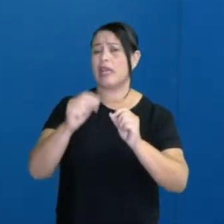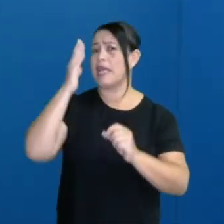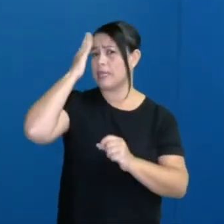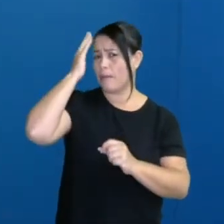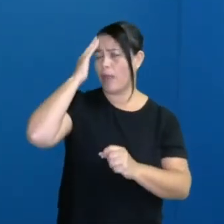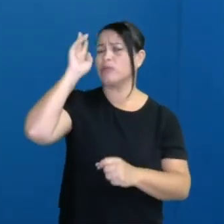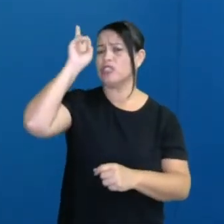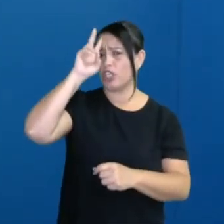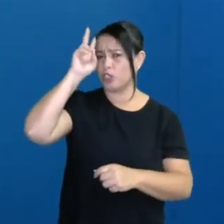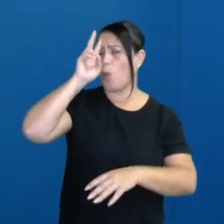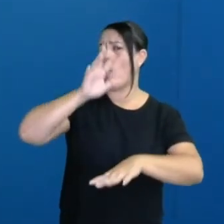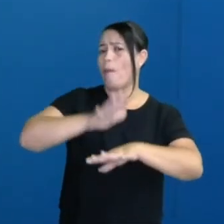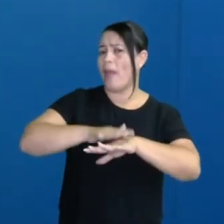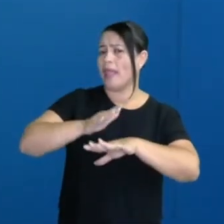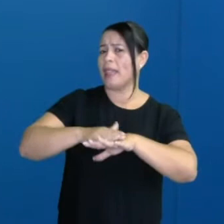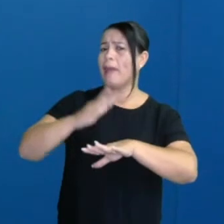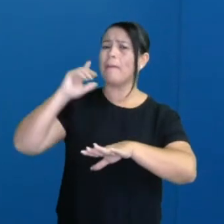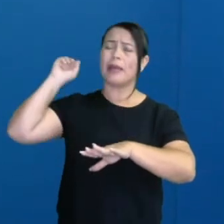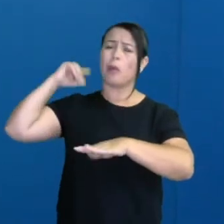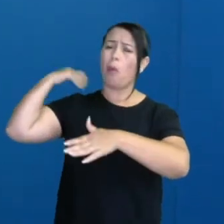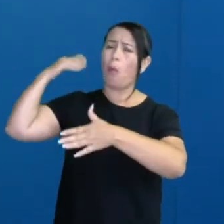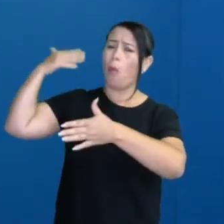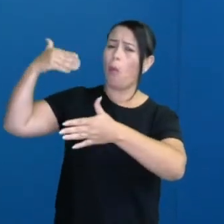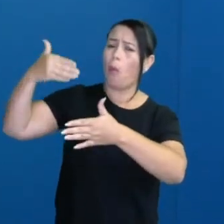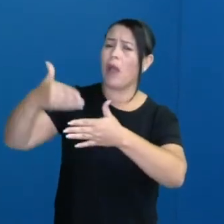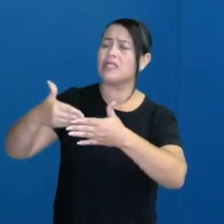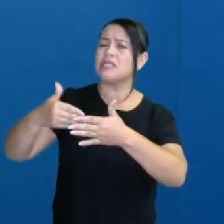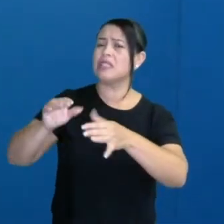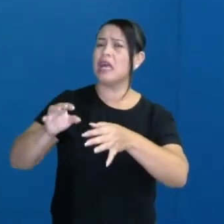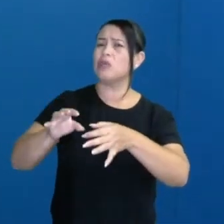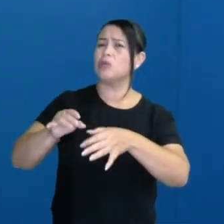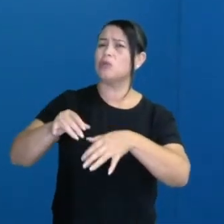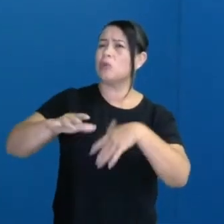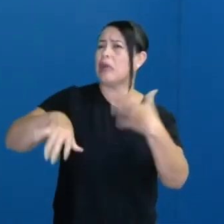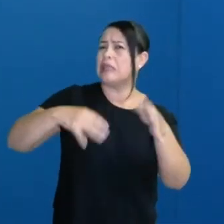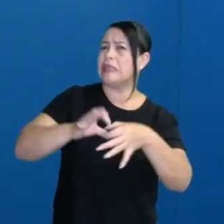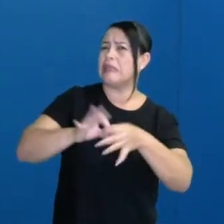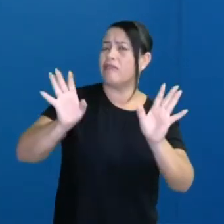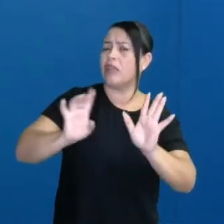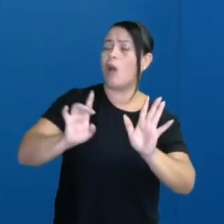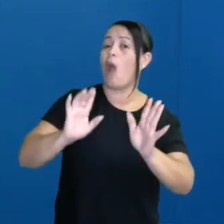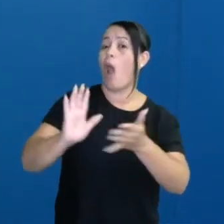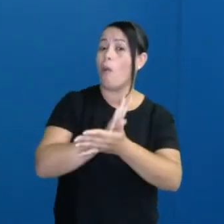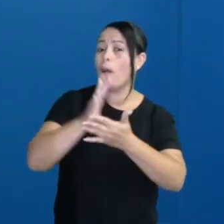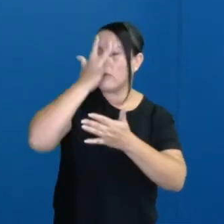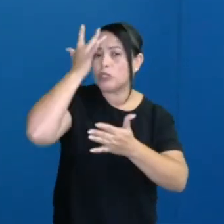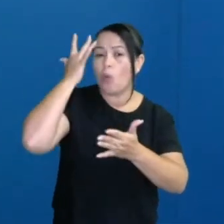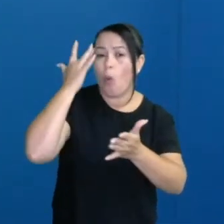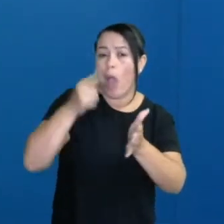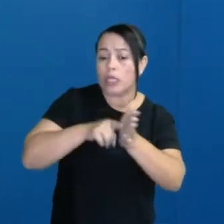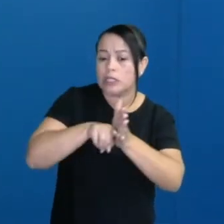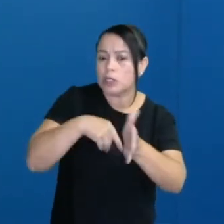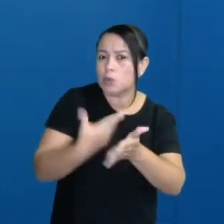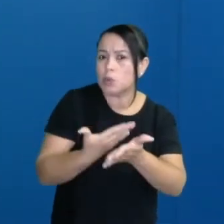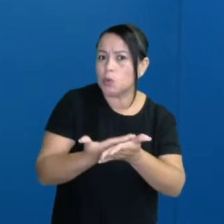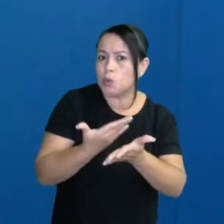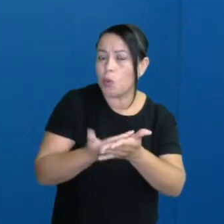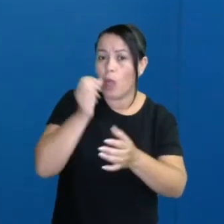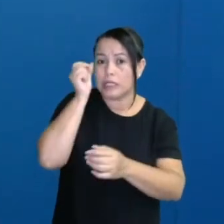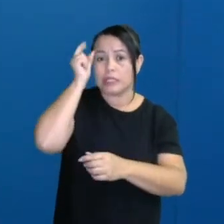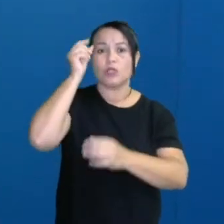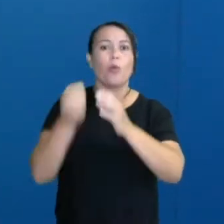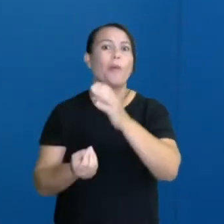história matemática, ela não vem aleatória, né? Alguém descobriu, que é onde nós chamamos dos